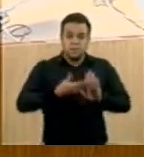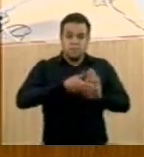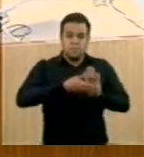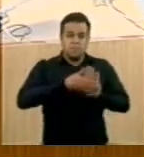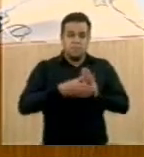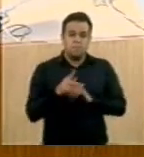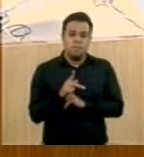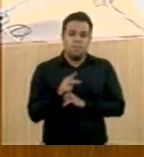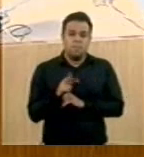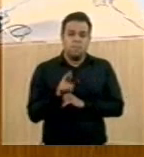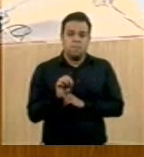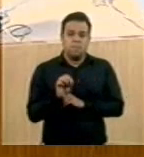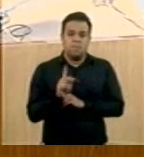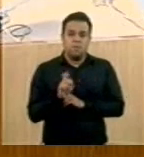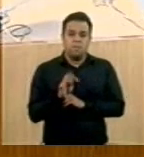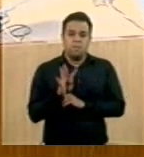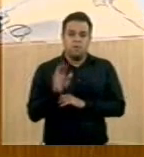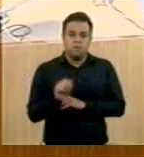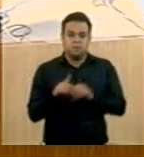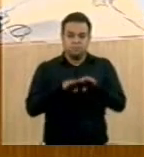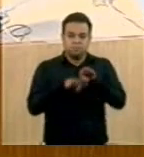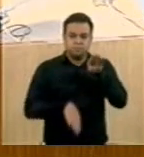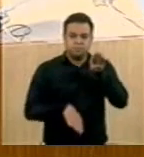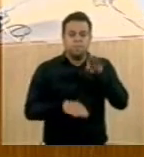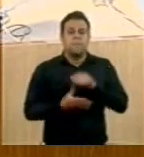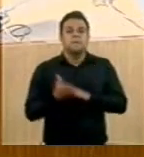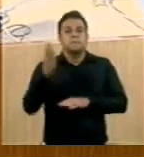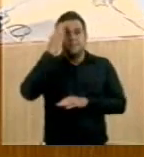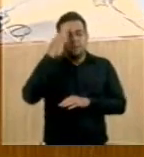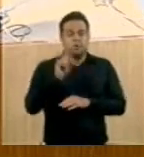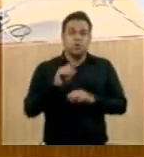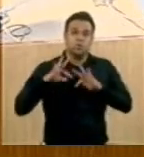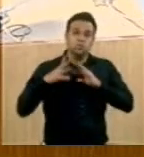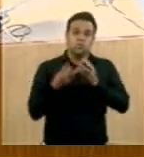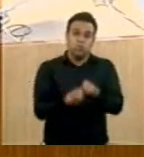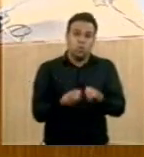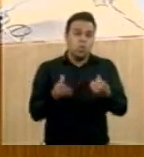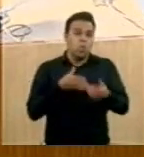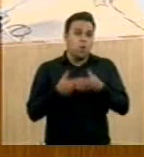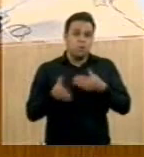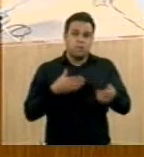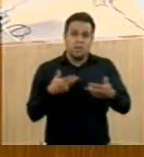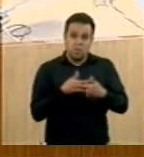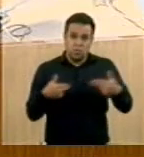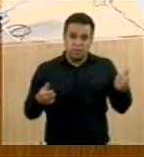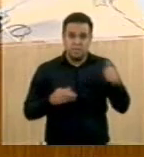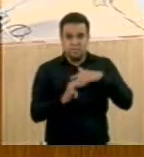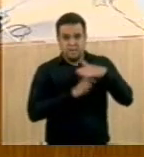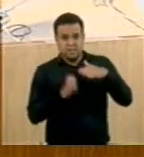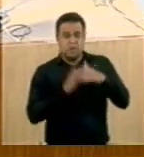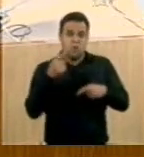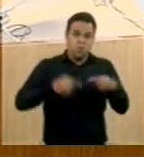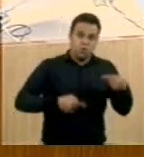impacto desproporcional, entendeu, Sua Excelência, que toda e qualquer prática empresarial,